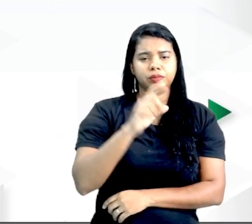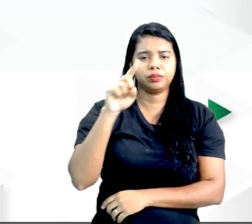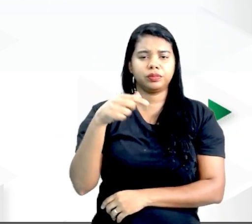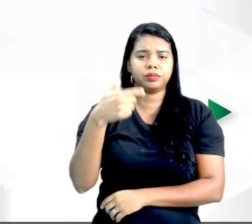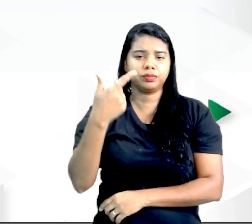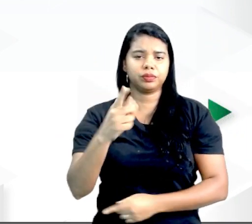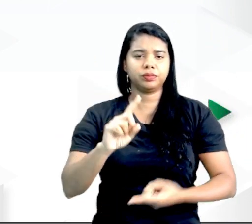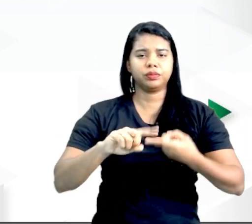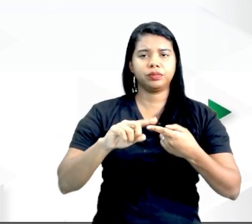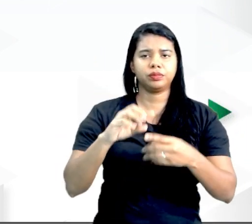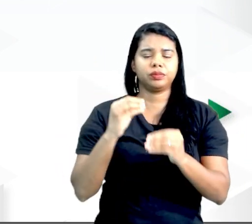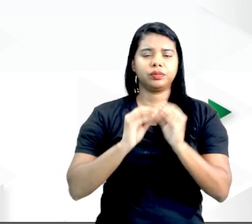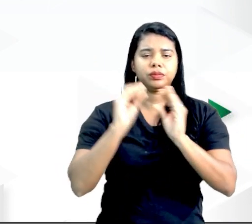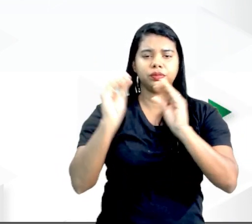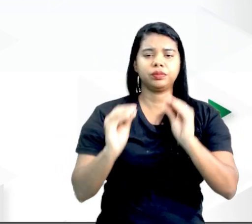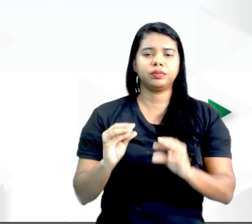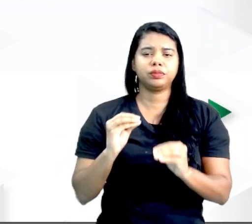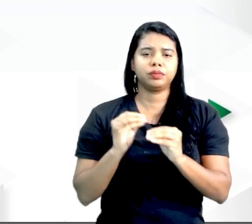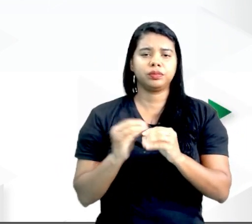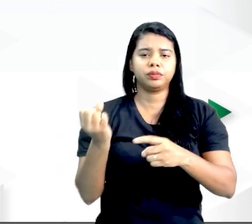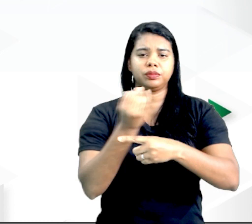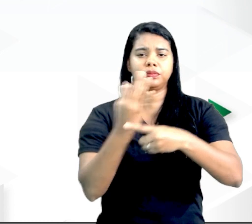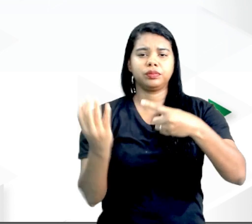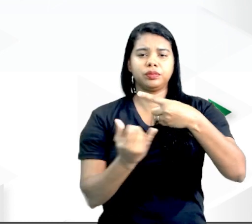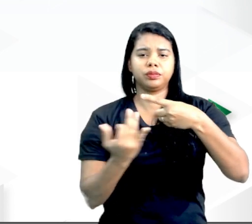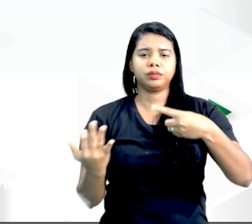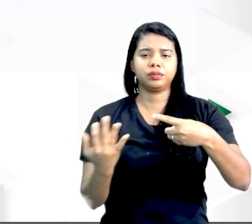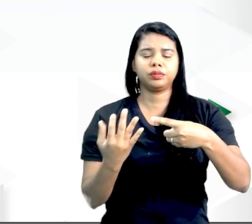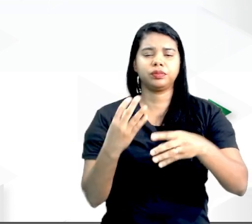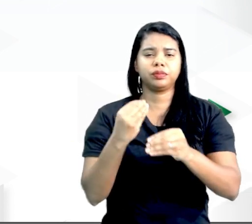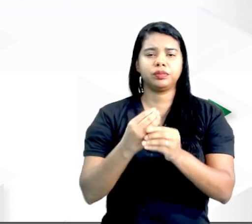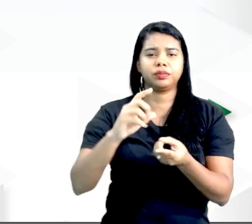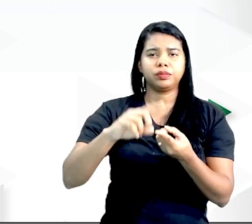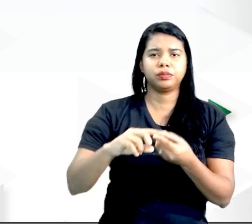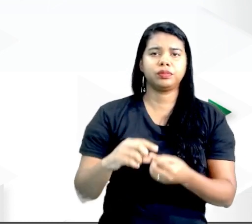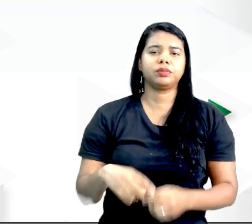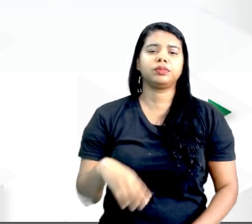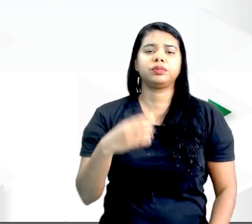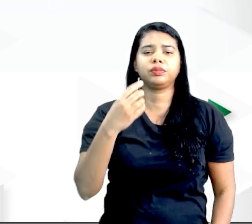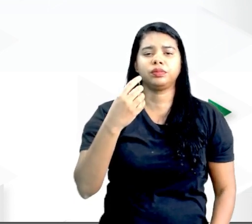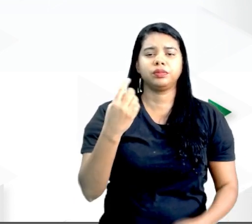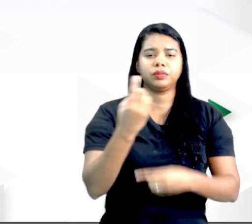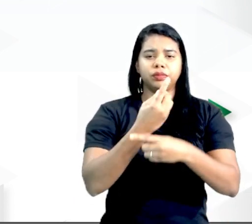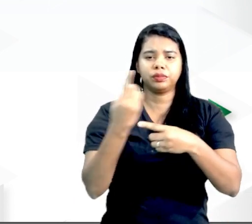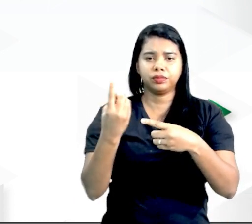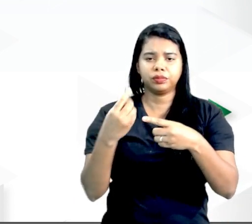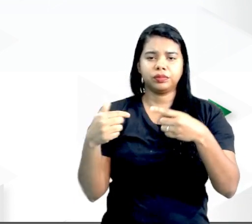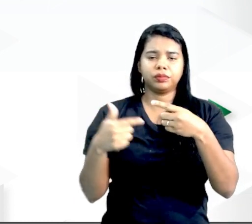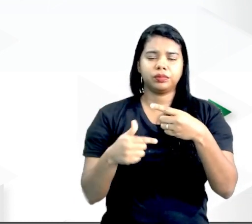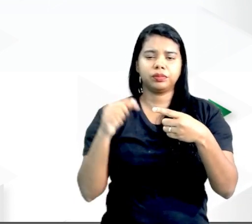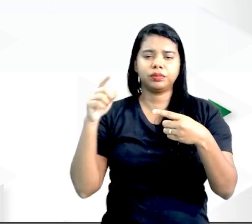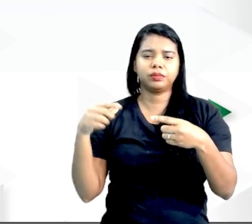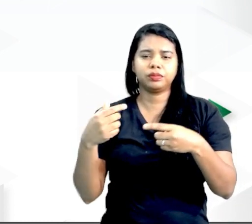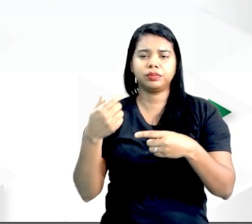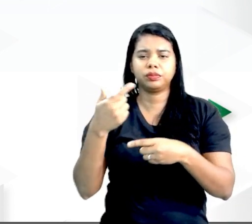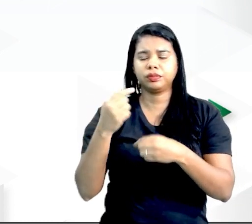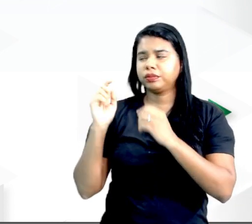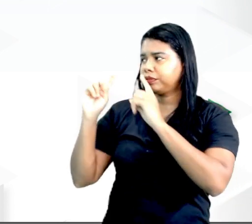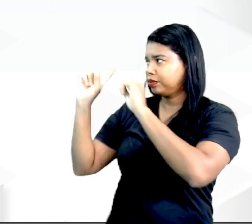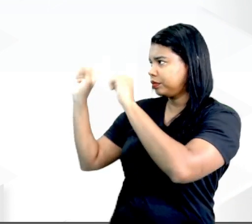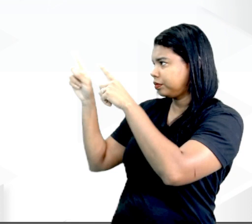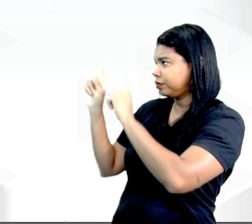ela pode estar assim na forma fracionária, na forma de fração 1 para 2,2, ou nesse formato